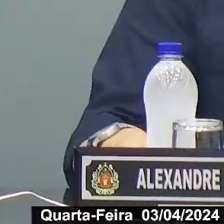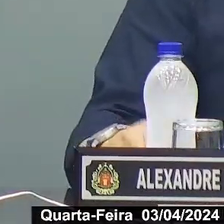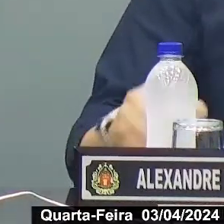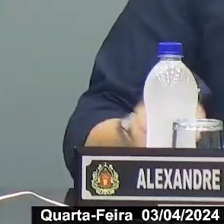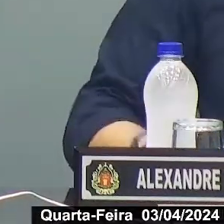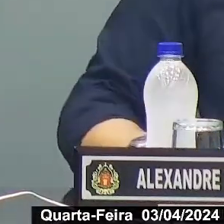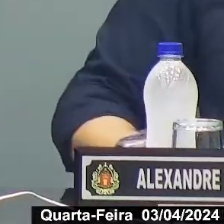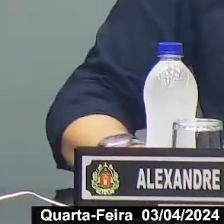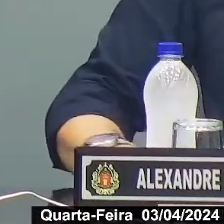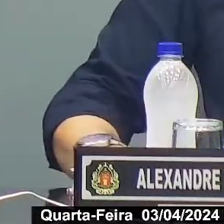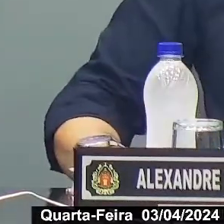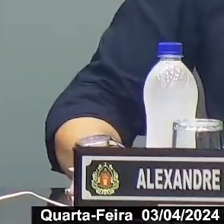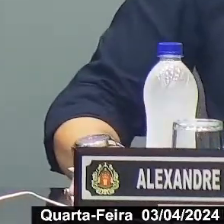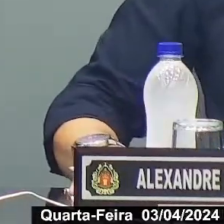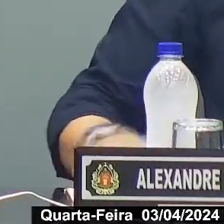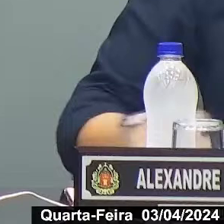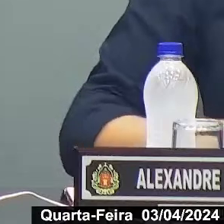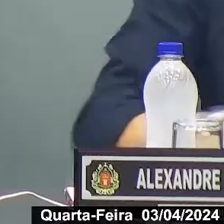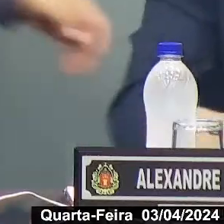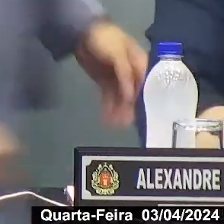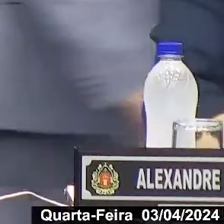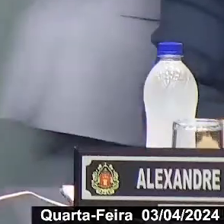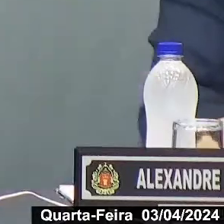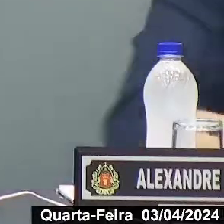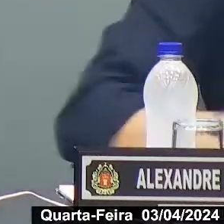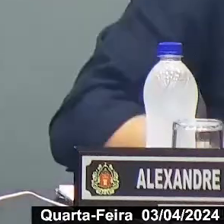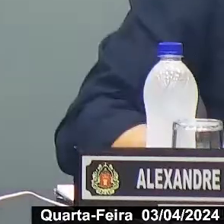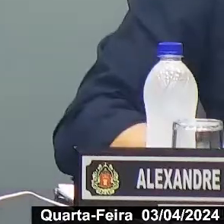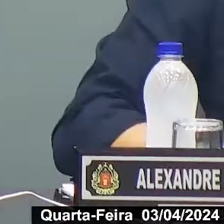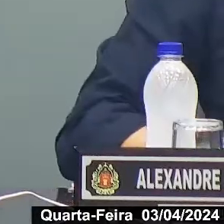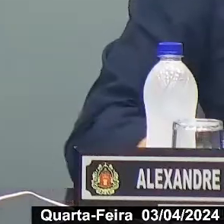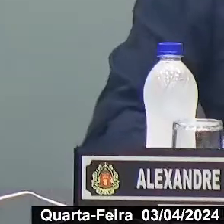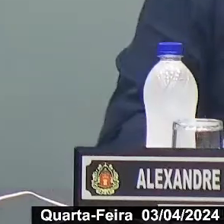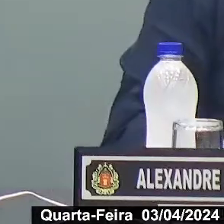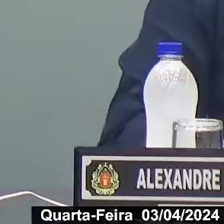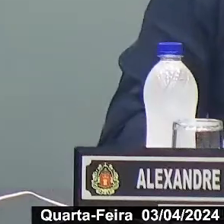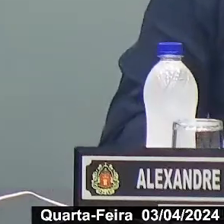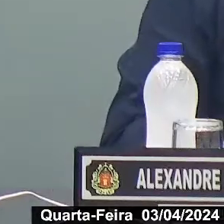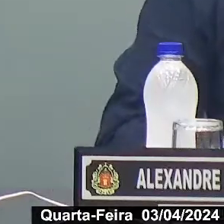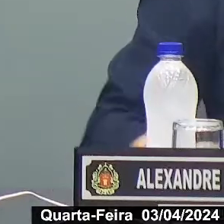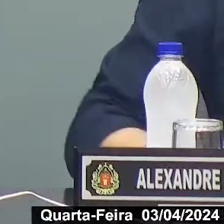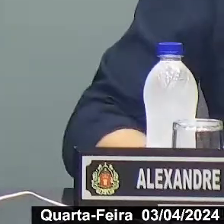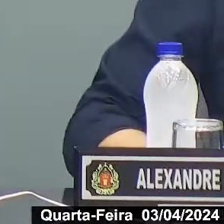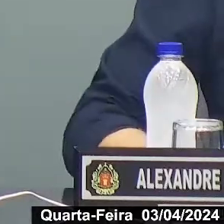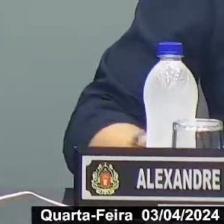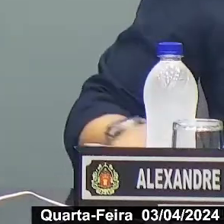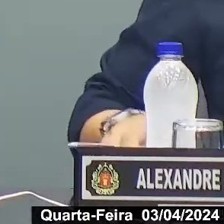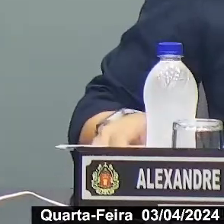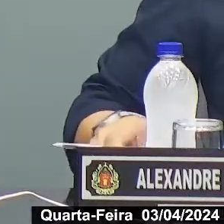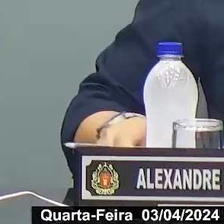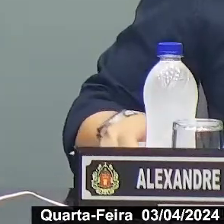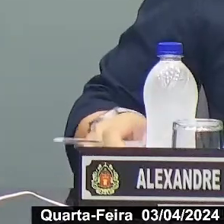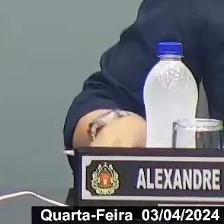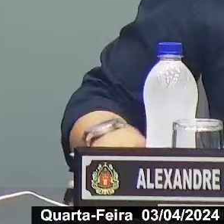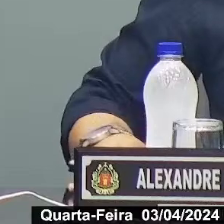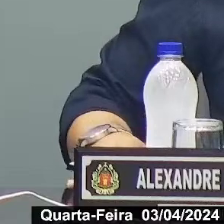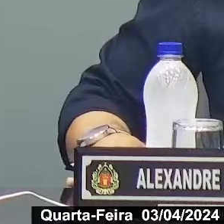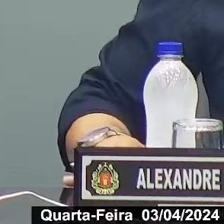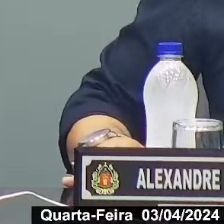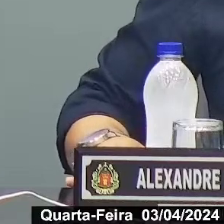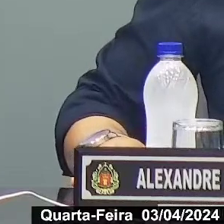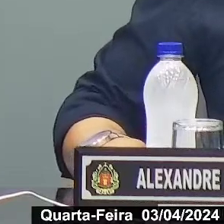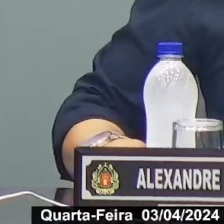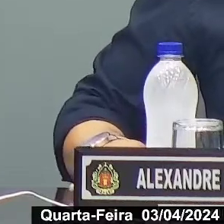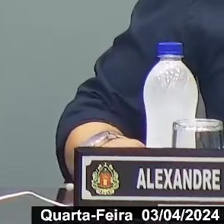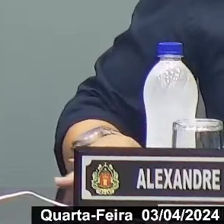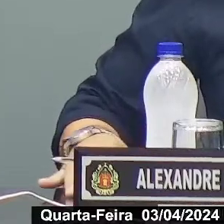2024. Ao 27 dia de março de 2024, na cidade de Mundo das Artes, Estado de São Paulo, Plenário Mestre Gama, situado na rua